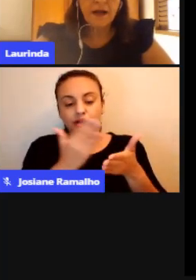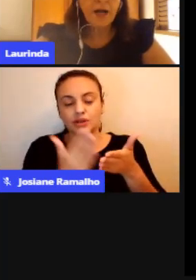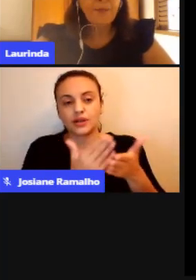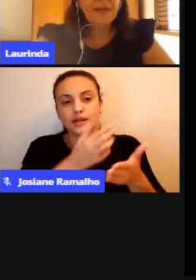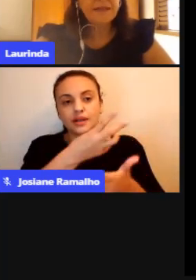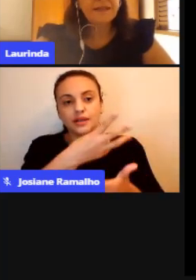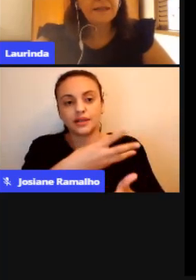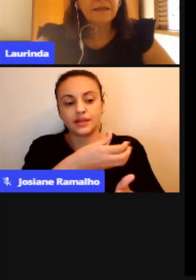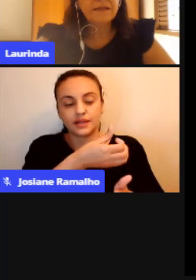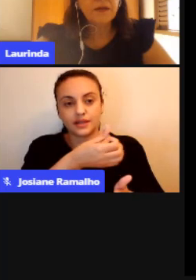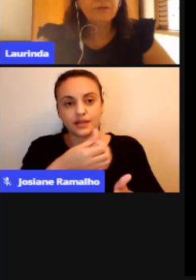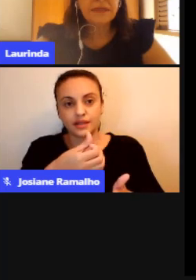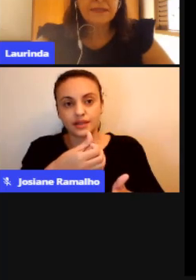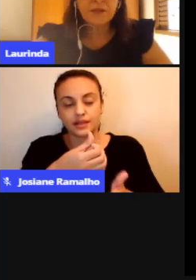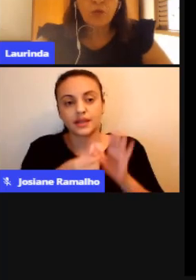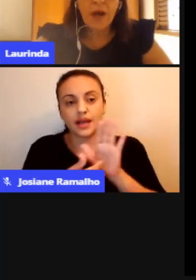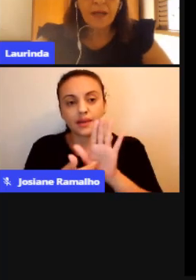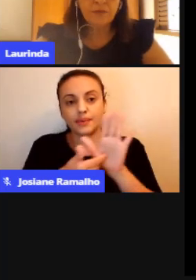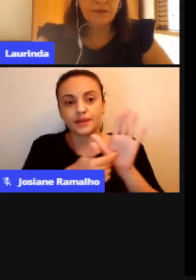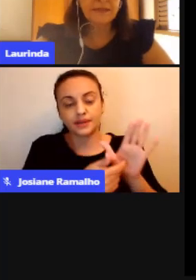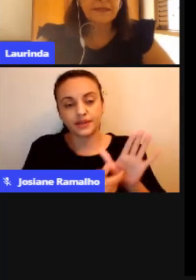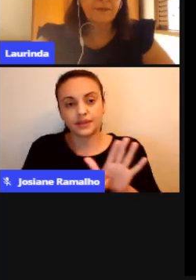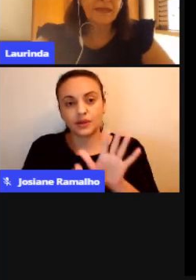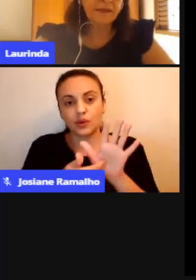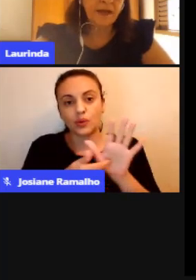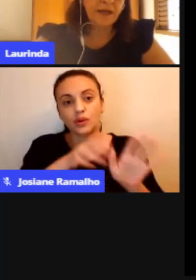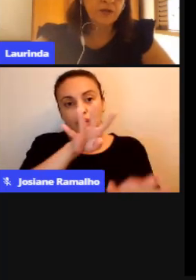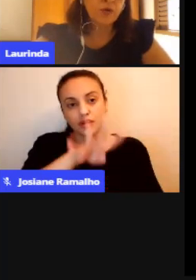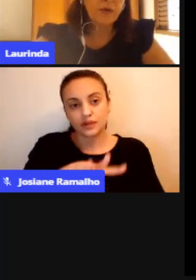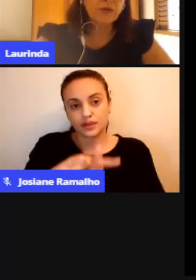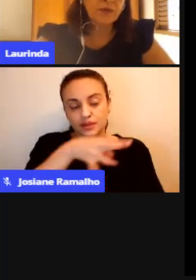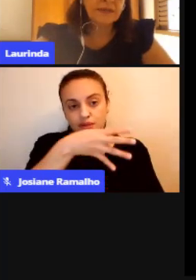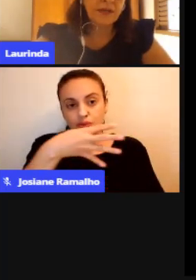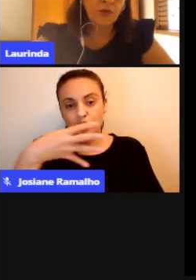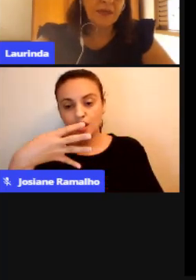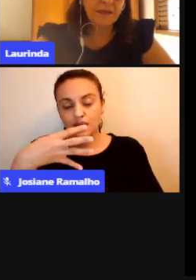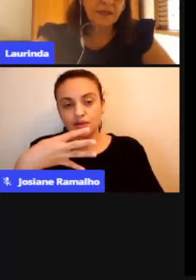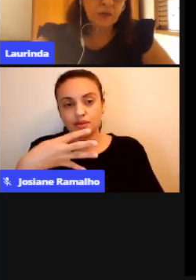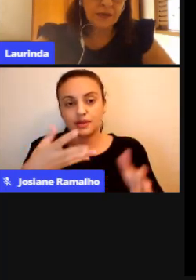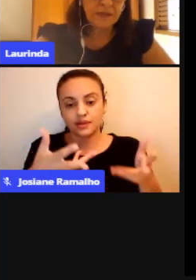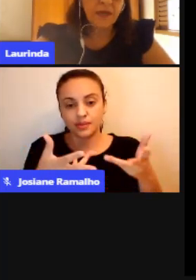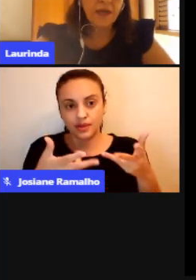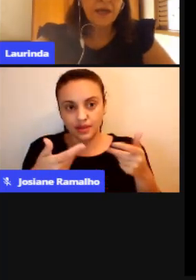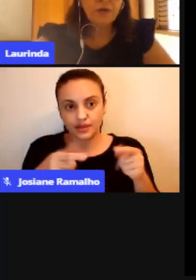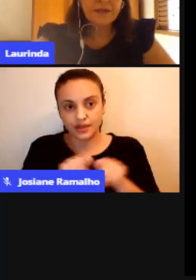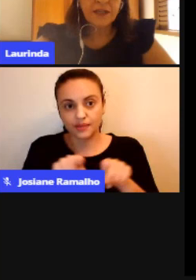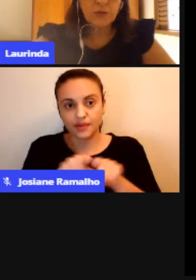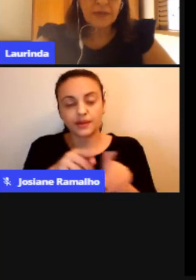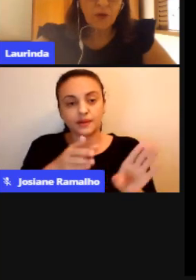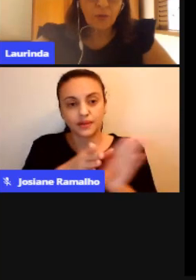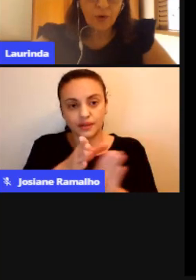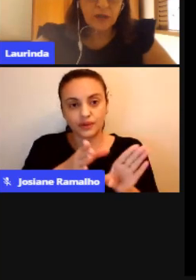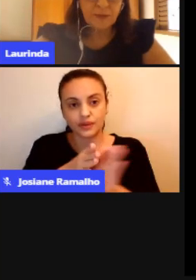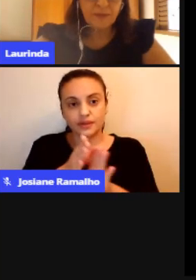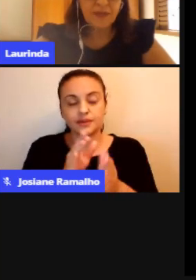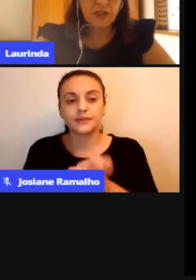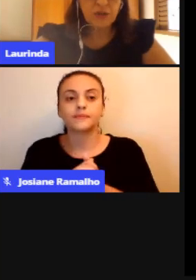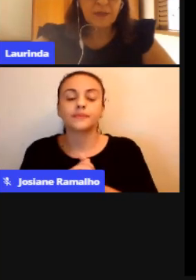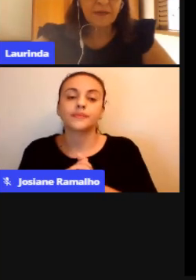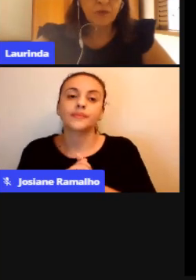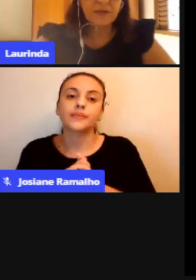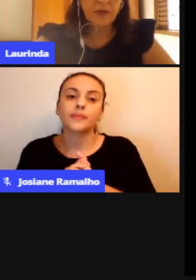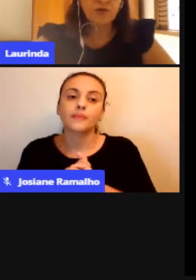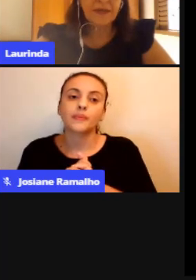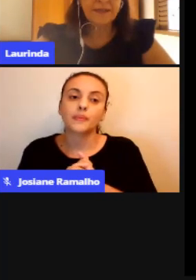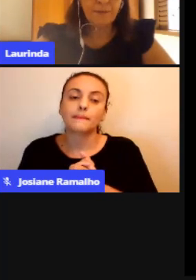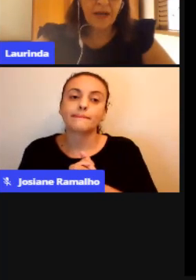36 a apresentação desses quadros, dessas habilidades com as suas recomendações. Eu gostaria de passar o próximo para a